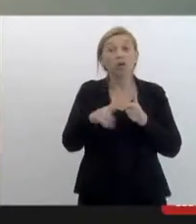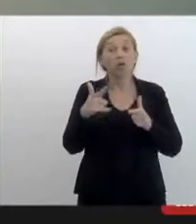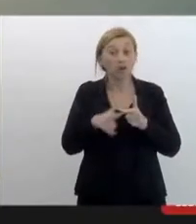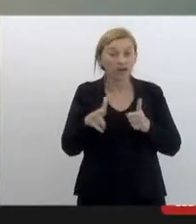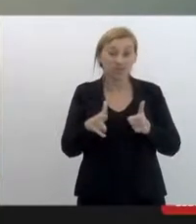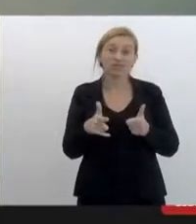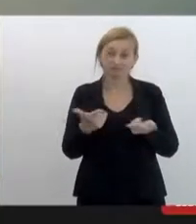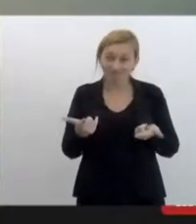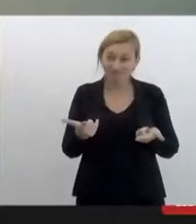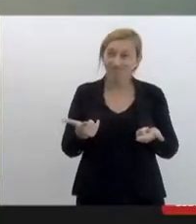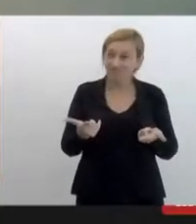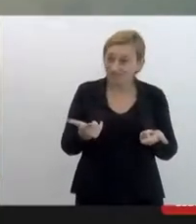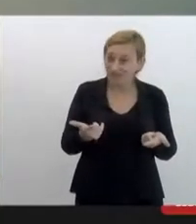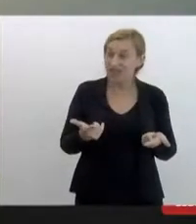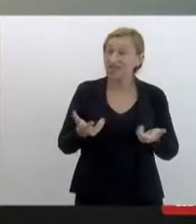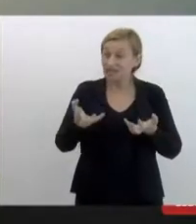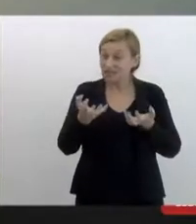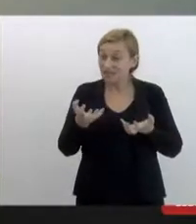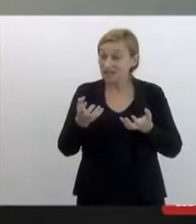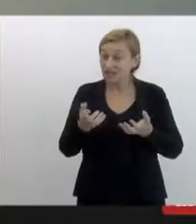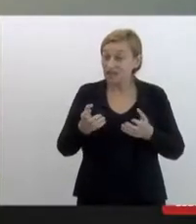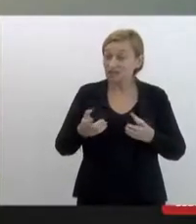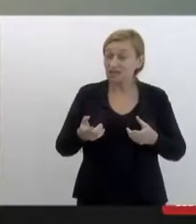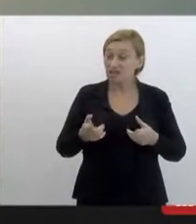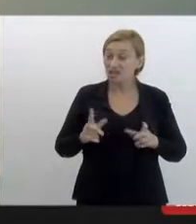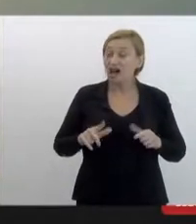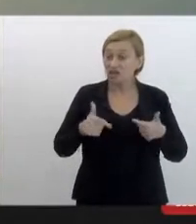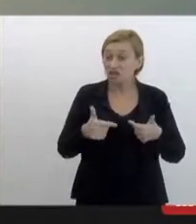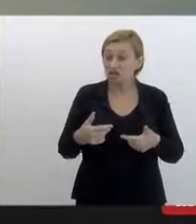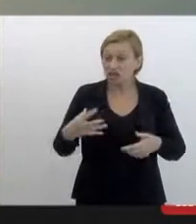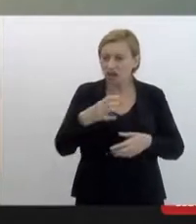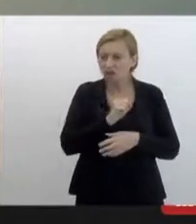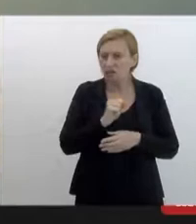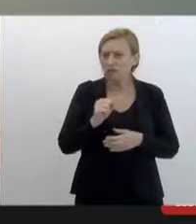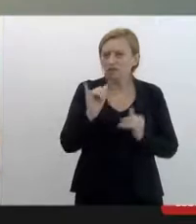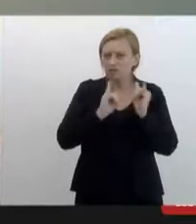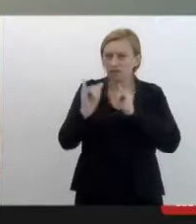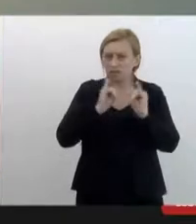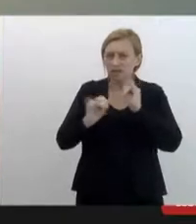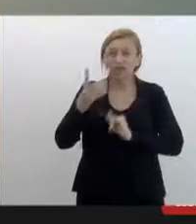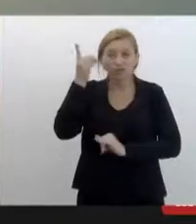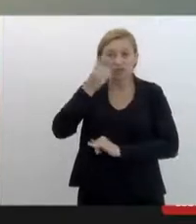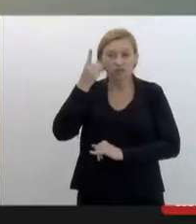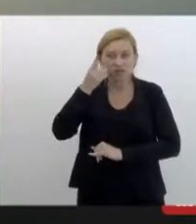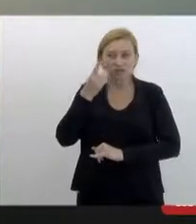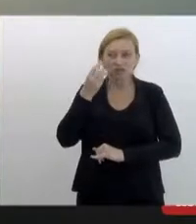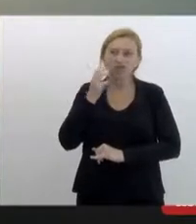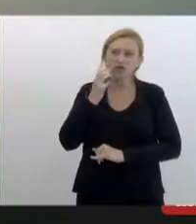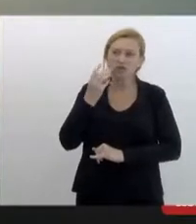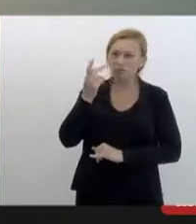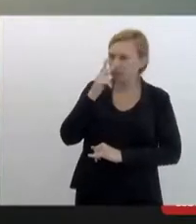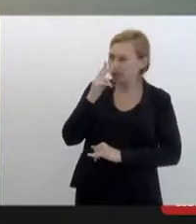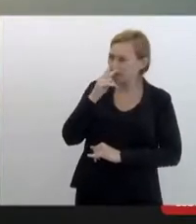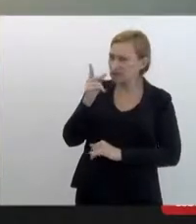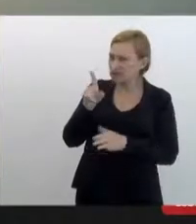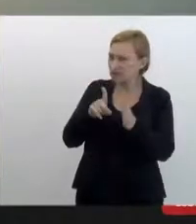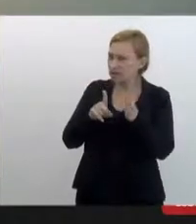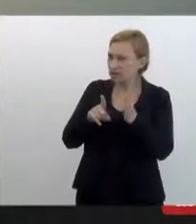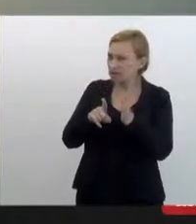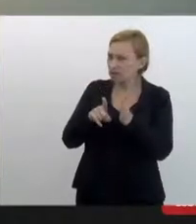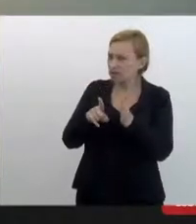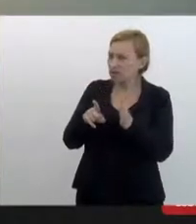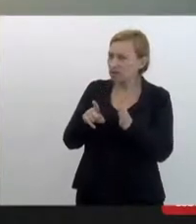liquidez também, né? Se a gente quisesse correr atrás... Eu só quis trazer essa informação, deputado Valdeck, porque me pareceu que também estava indo a sua pergunta a isso.